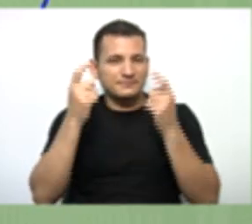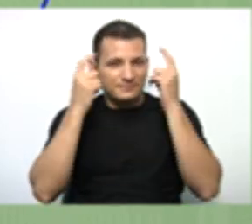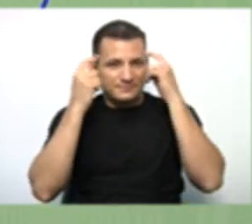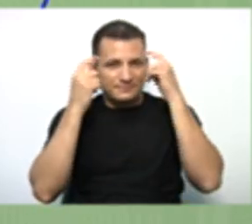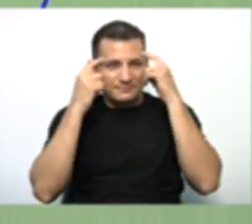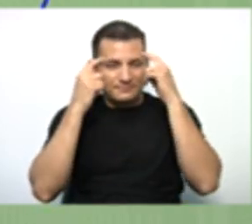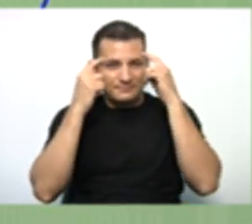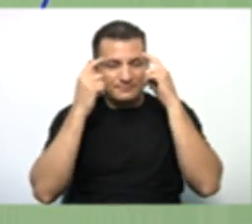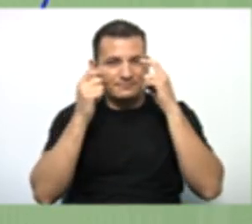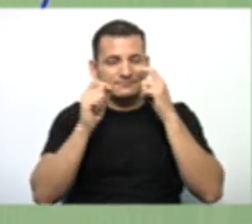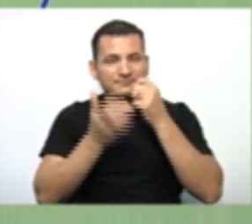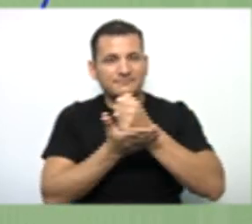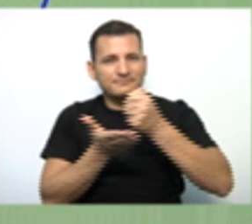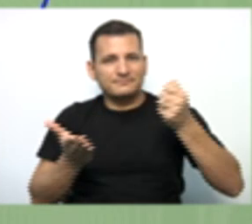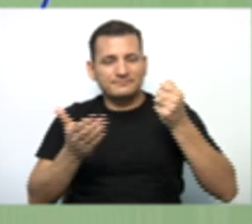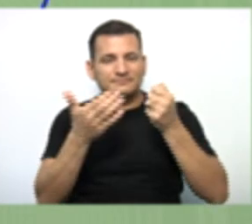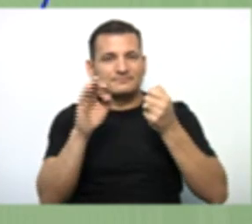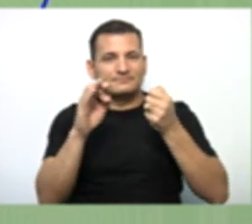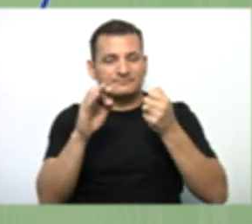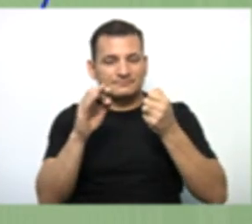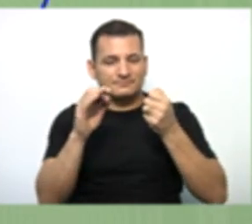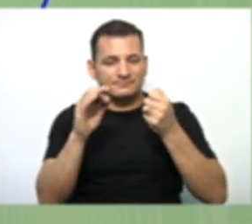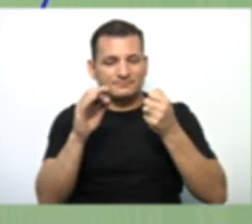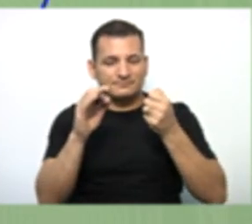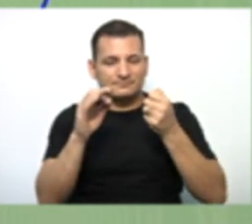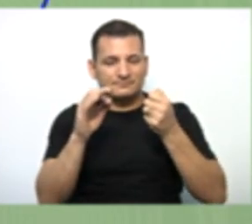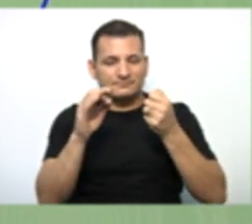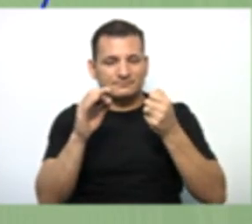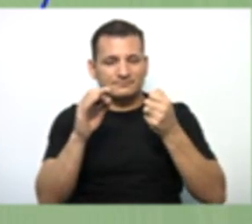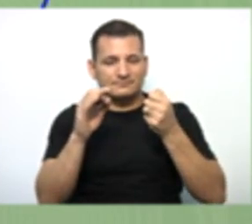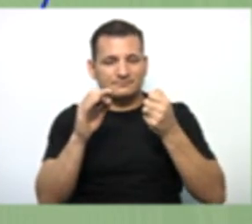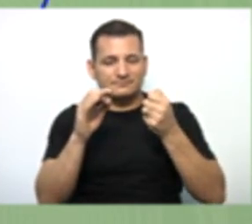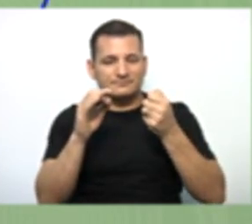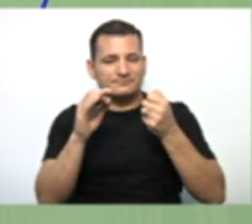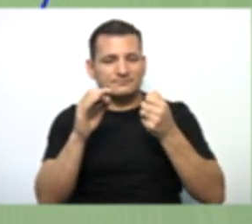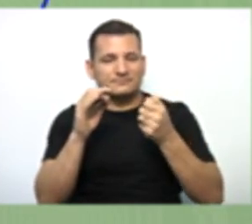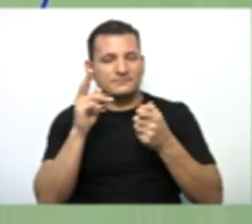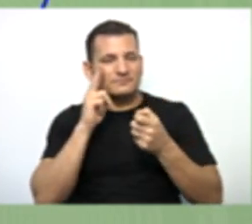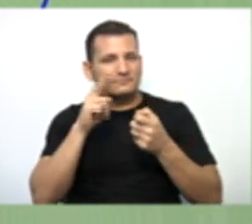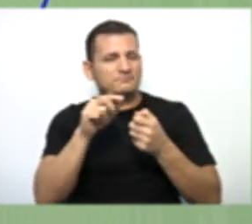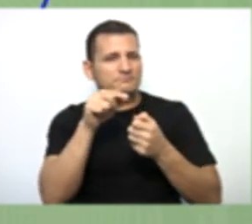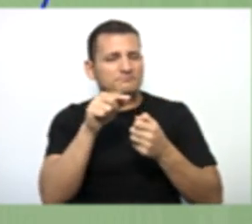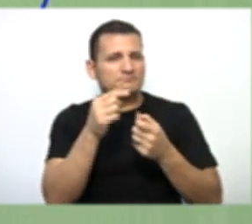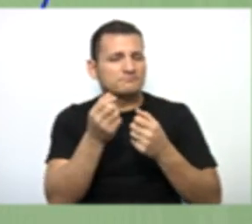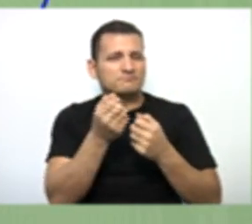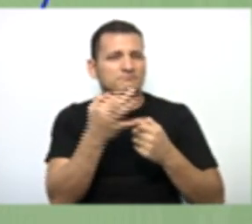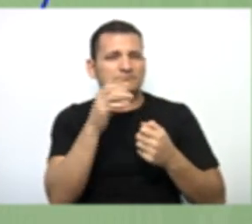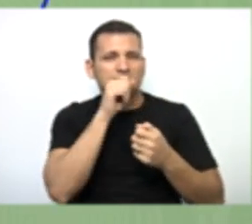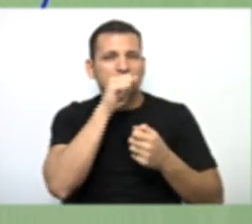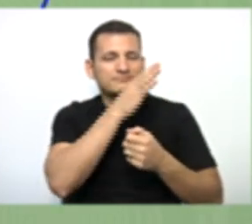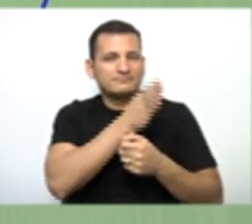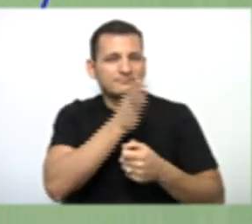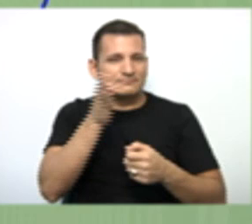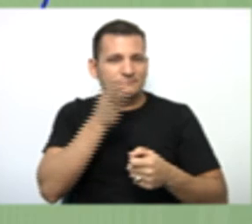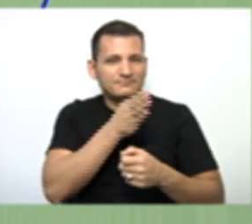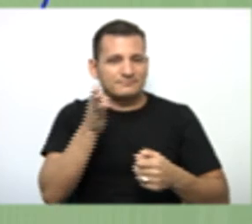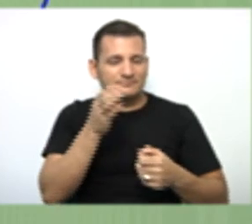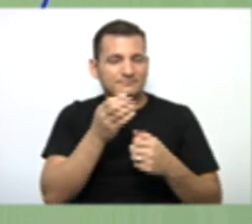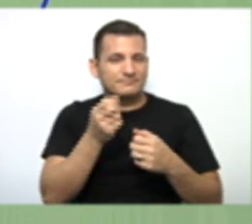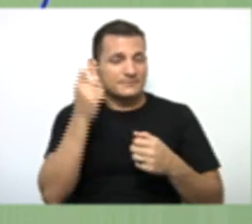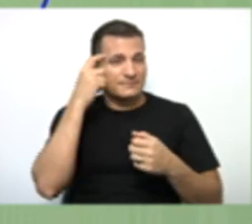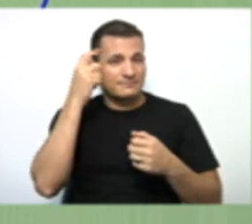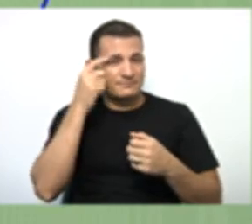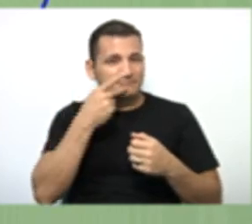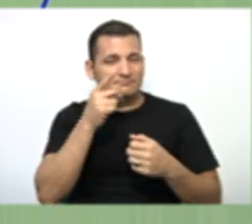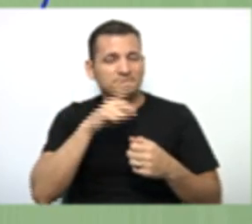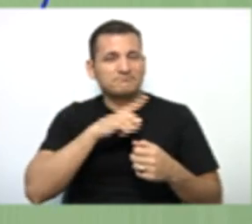está pensando na base 10. Quando eu olho para isso, eu falo, quantas laranjas tem aqui? A nossa cabeça vai